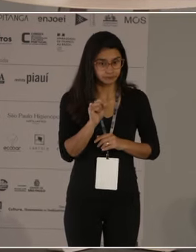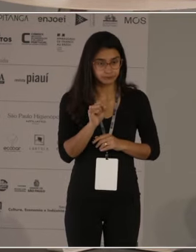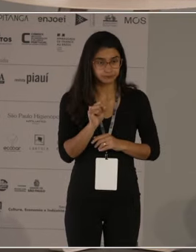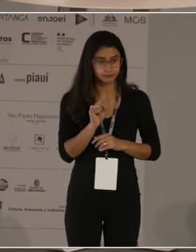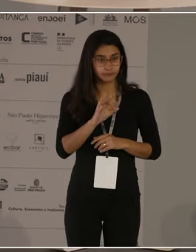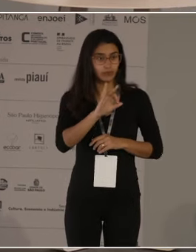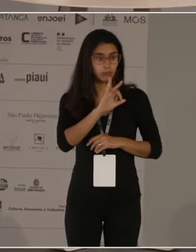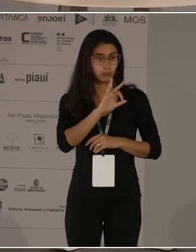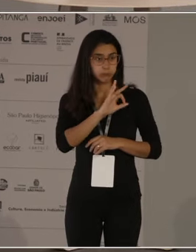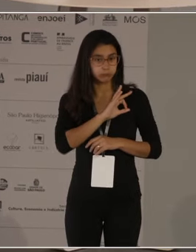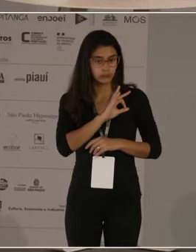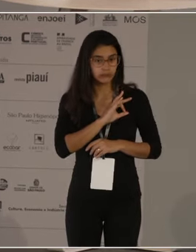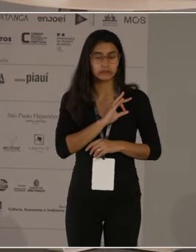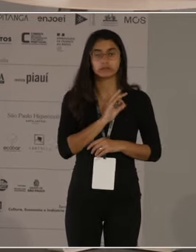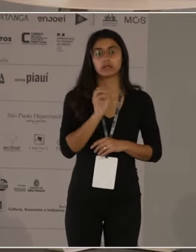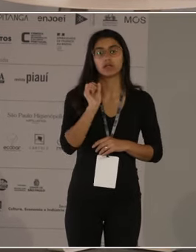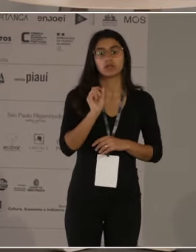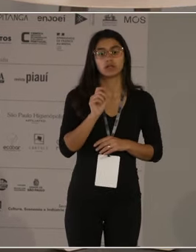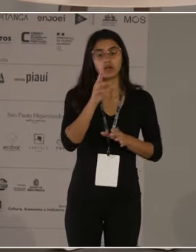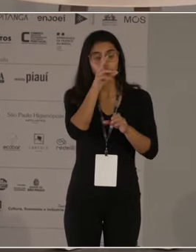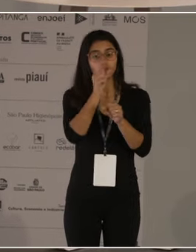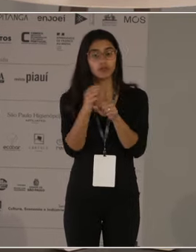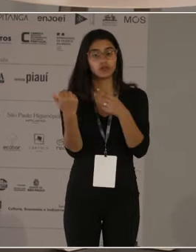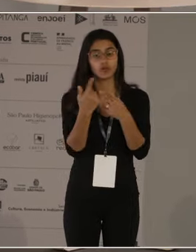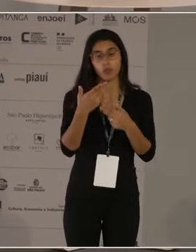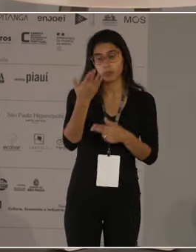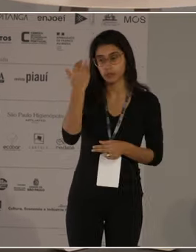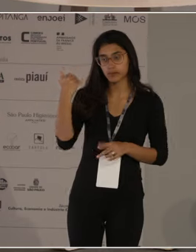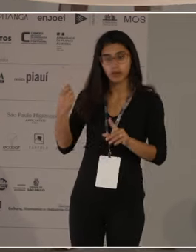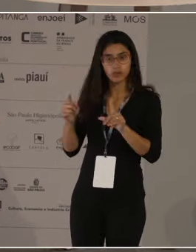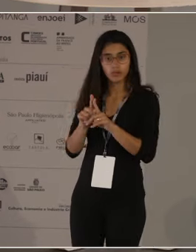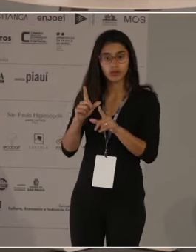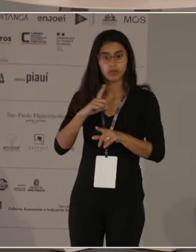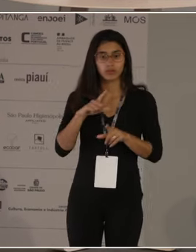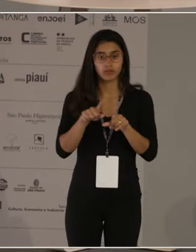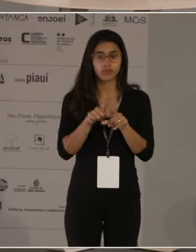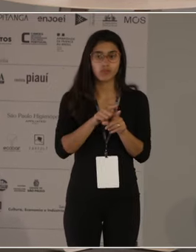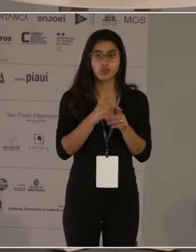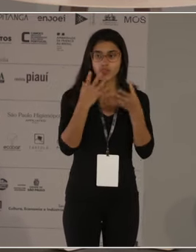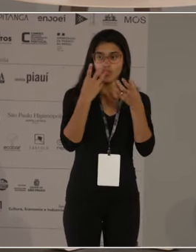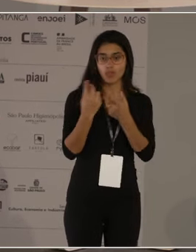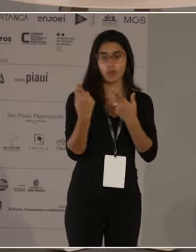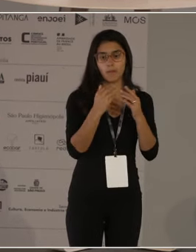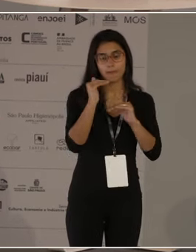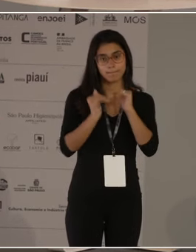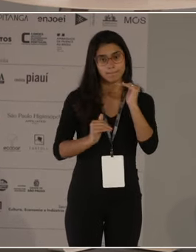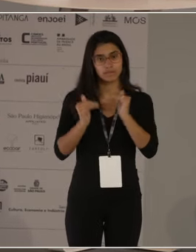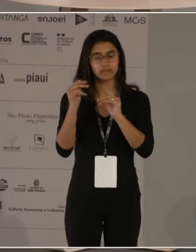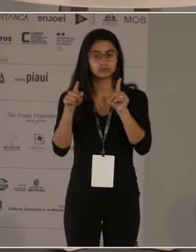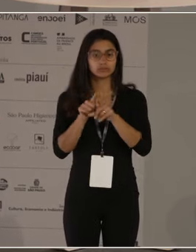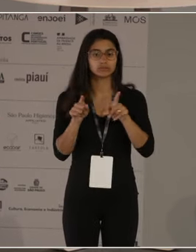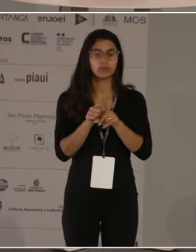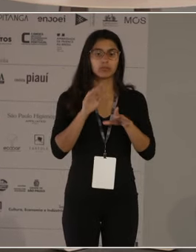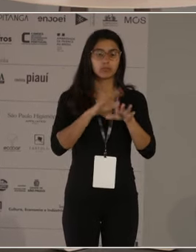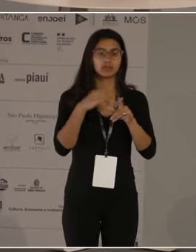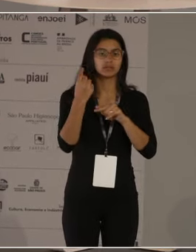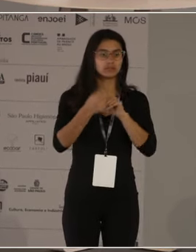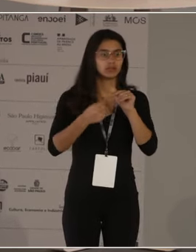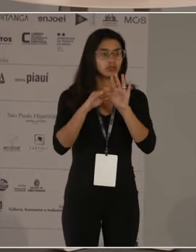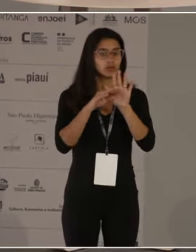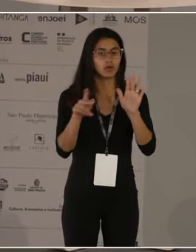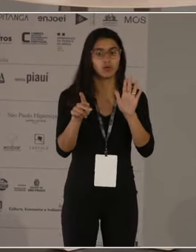tão rigorosa como ela é com os sítios anteriores a Clóvis, né? Se eles adotassem os mesmos padrões, adotassem o mesmo rigor para julgar